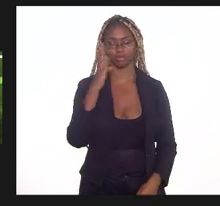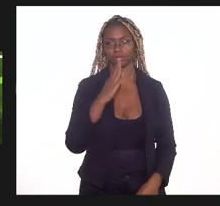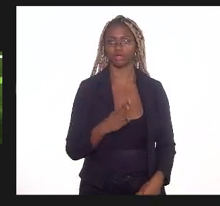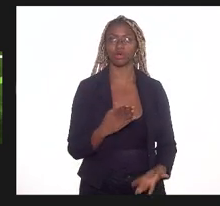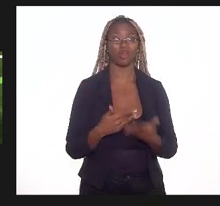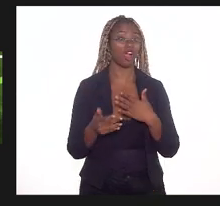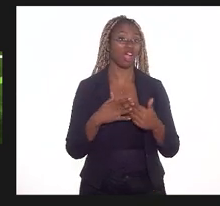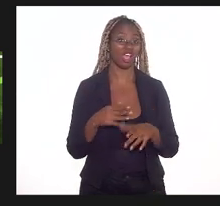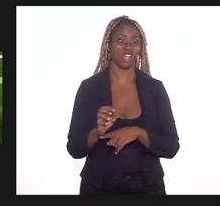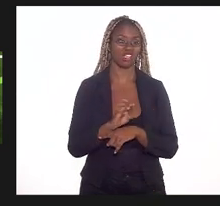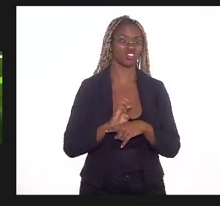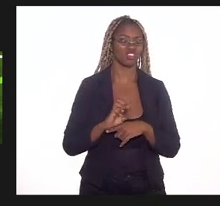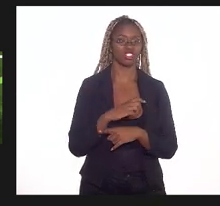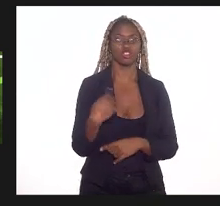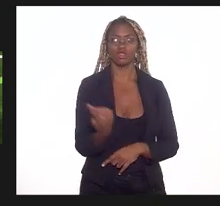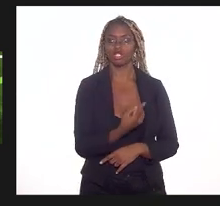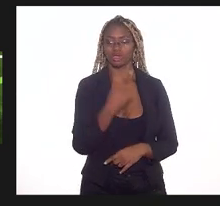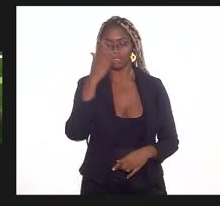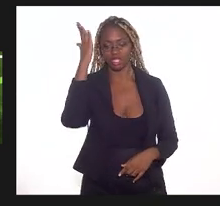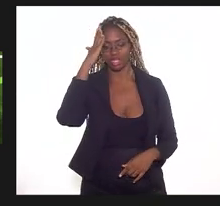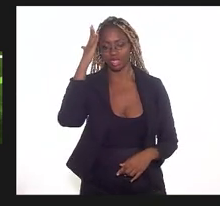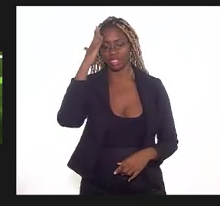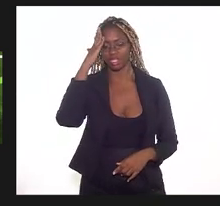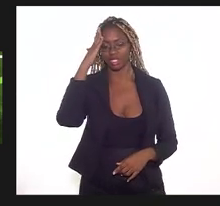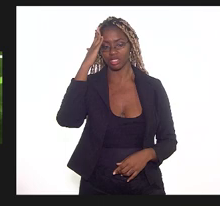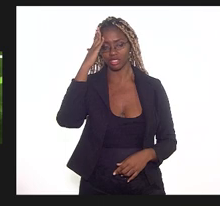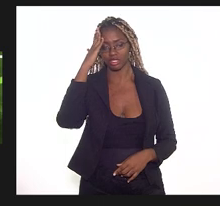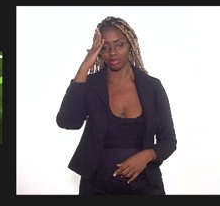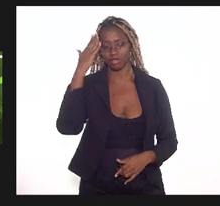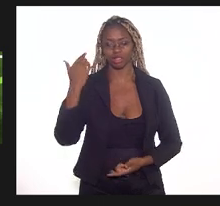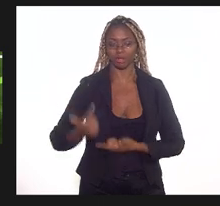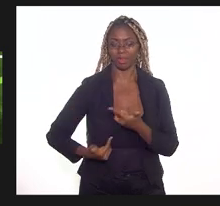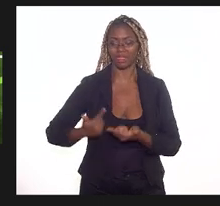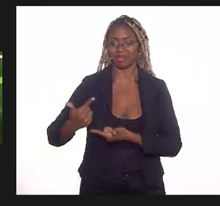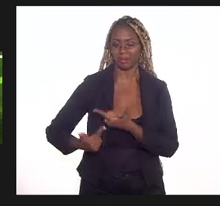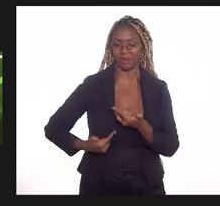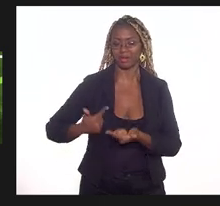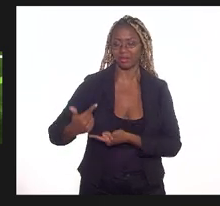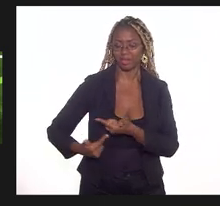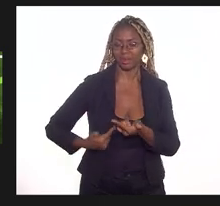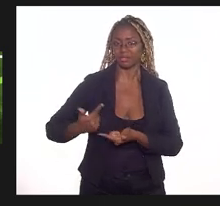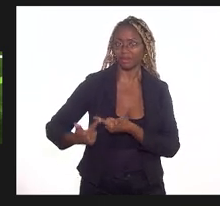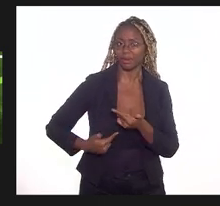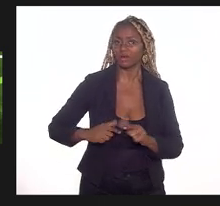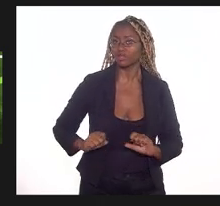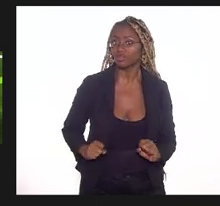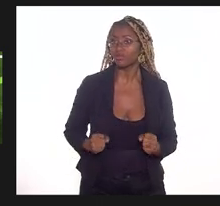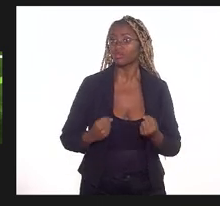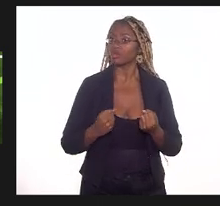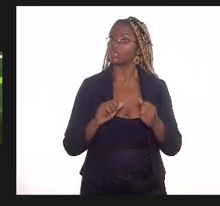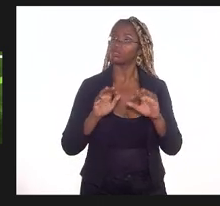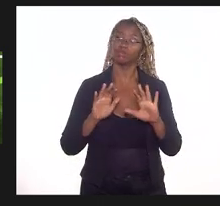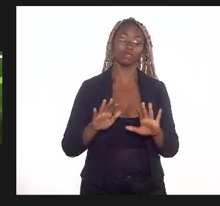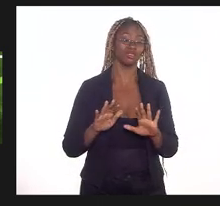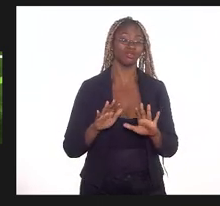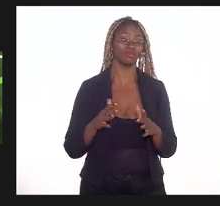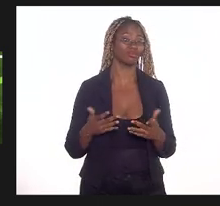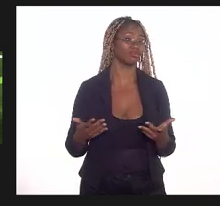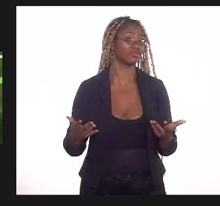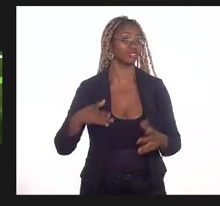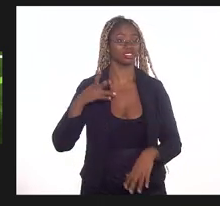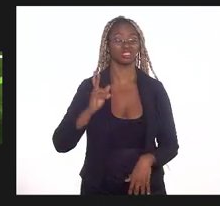qualquer estado. A gente sabe que a gente trabalha, e mesmo assim a gente está